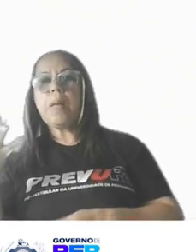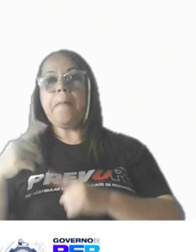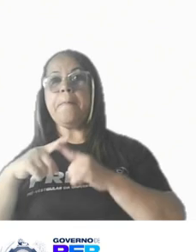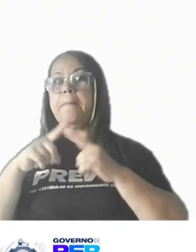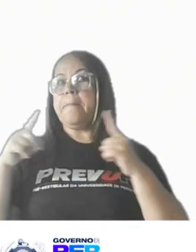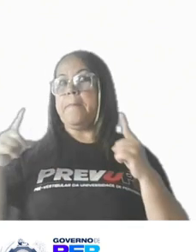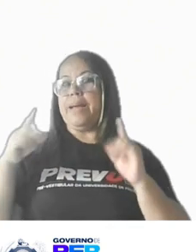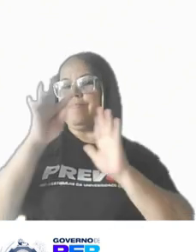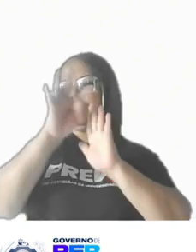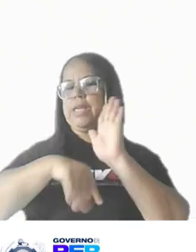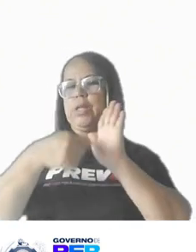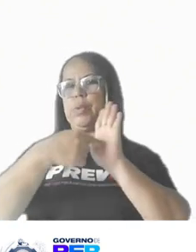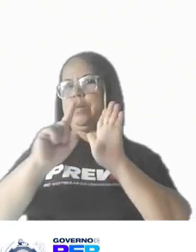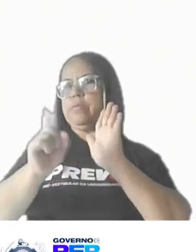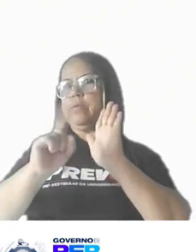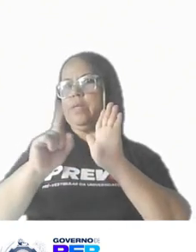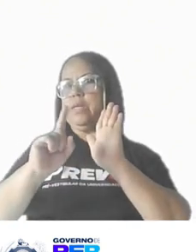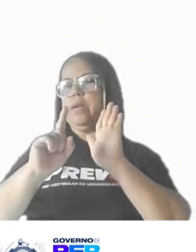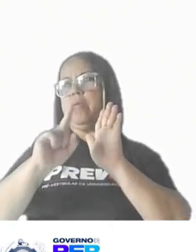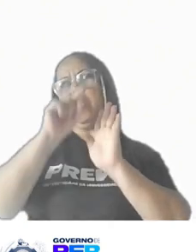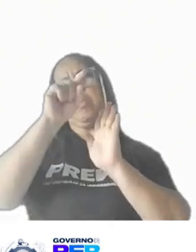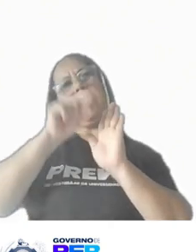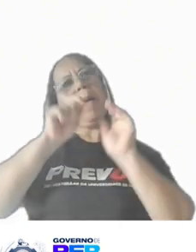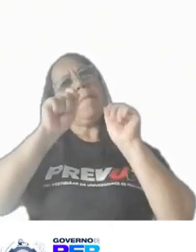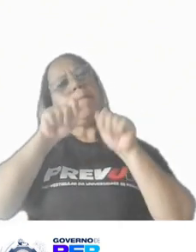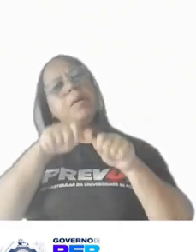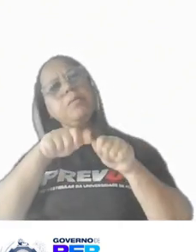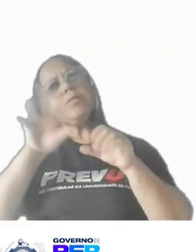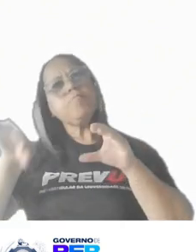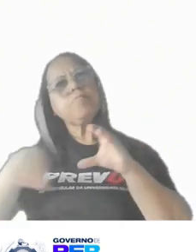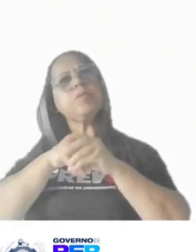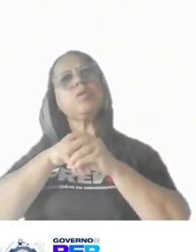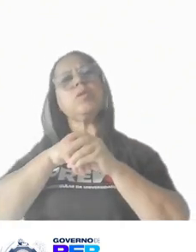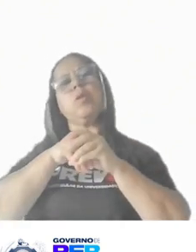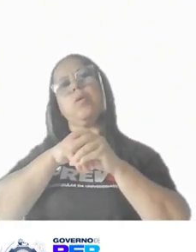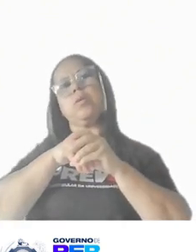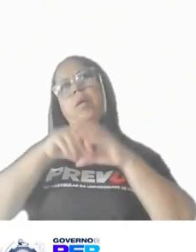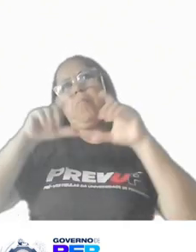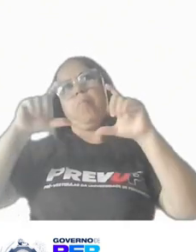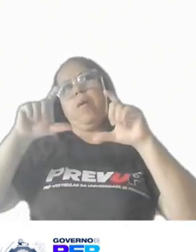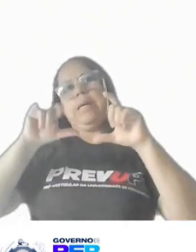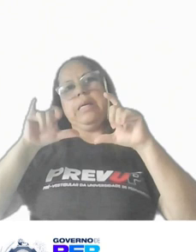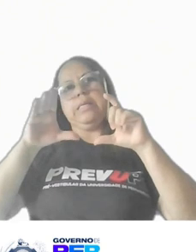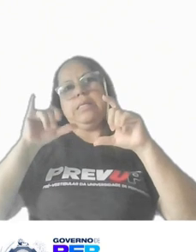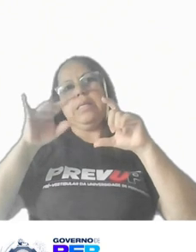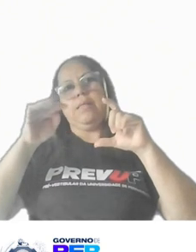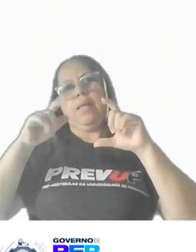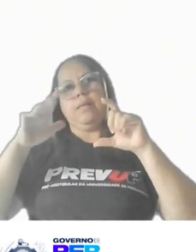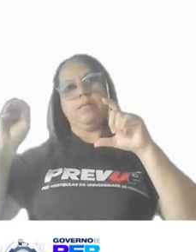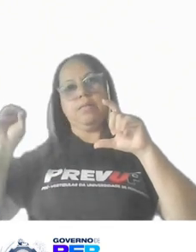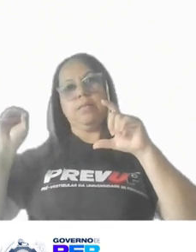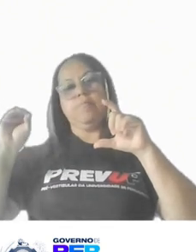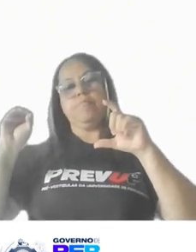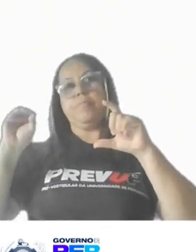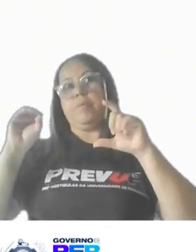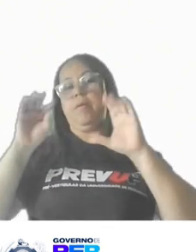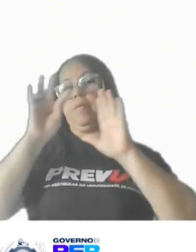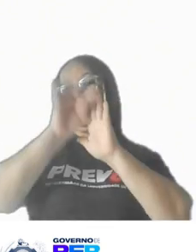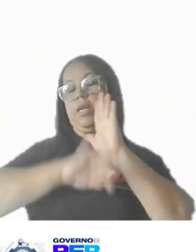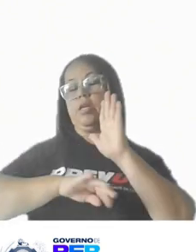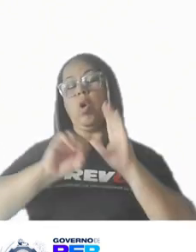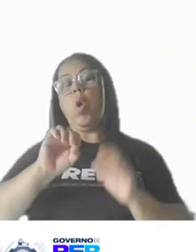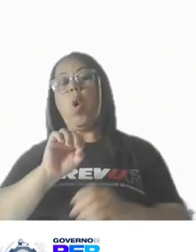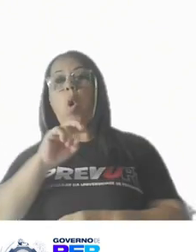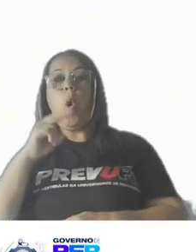mas no caso do texto, não é isso. Os dois pontos também podem servir para introduzir uma citação, que é o caso do texto,